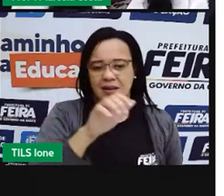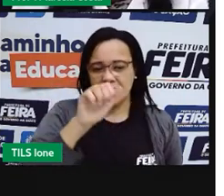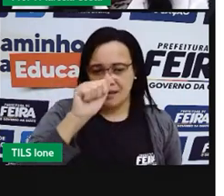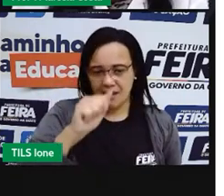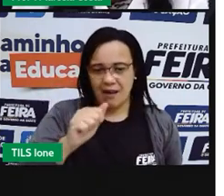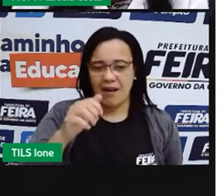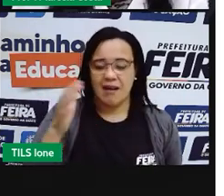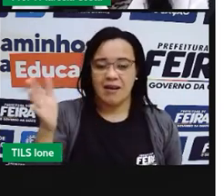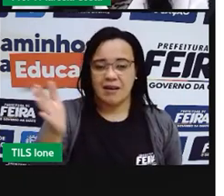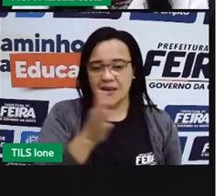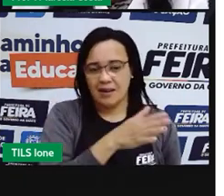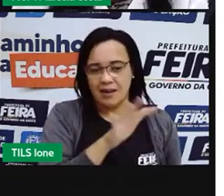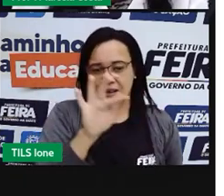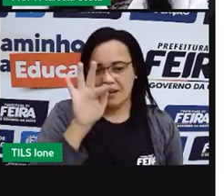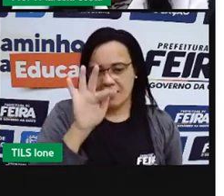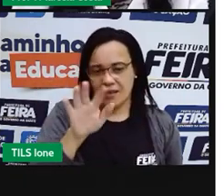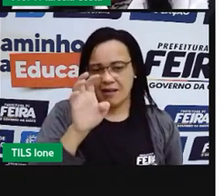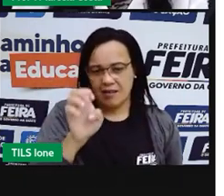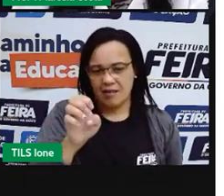Chapeuzinho Vermelho,